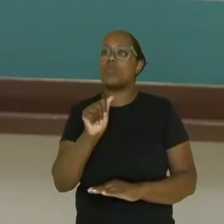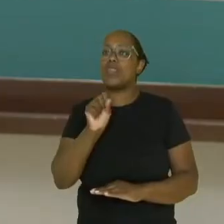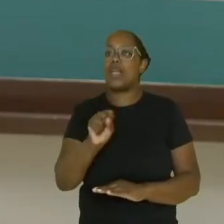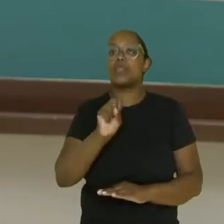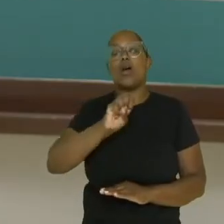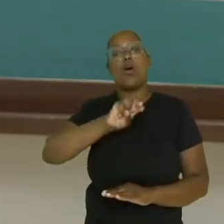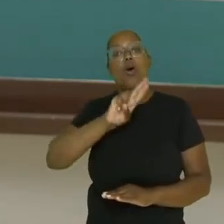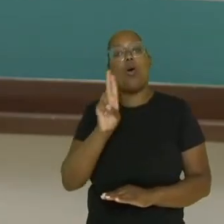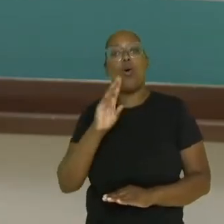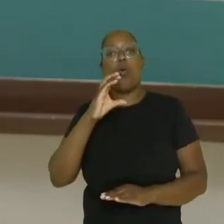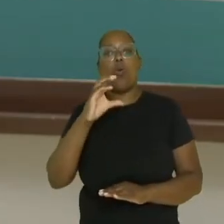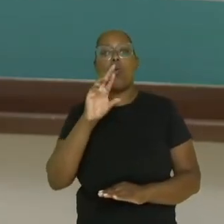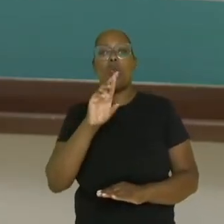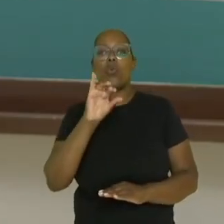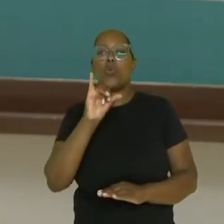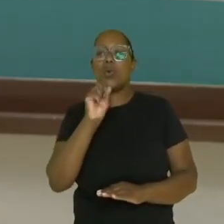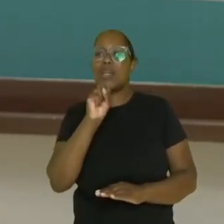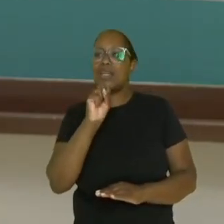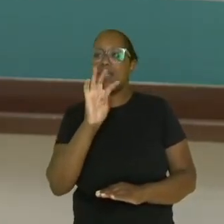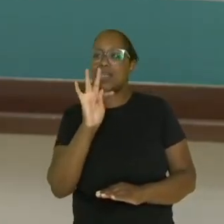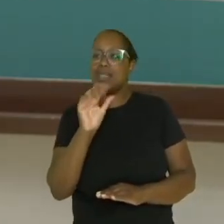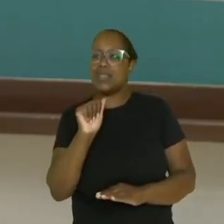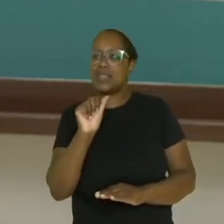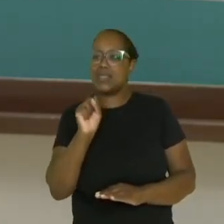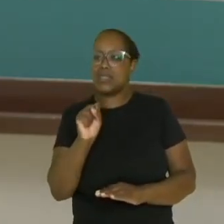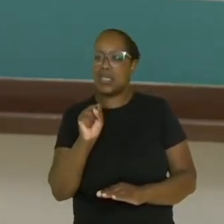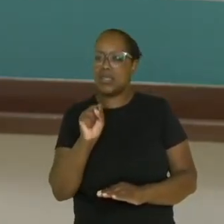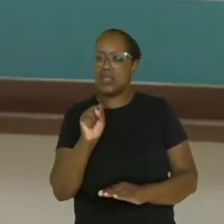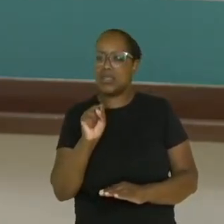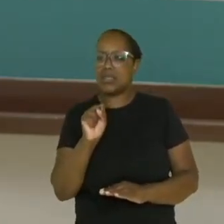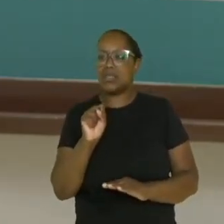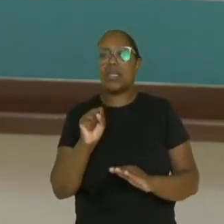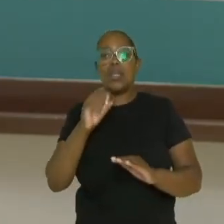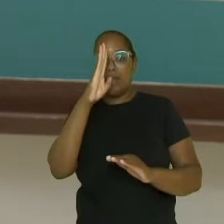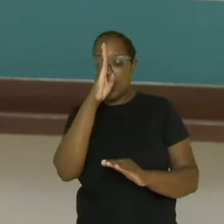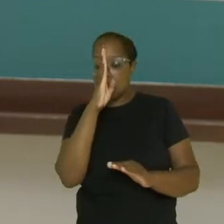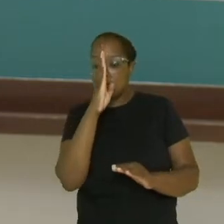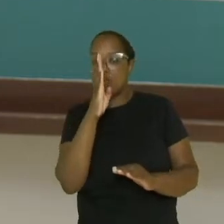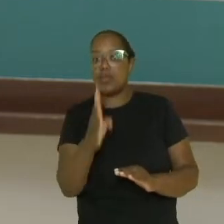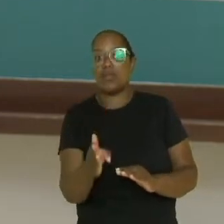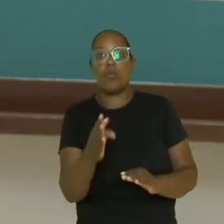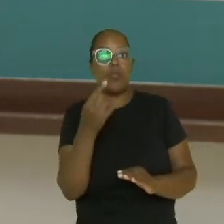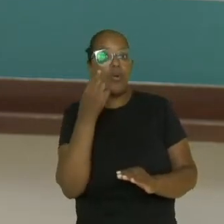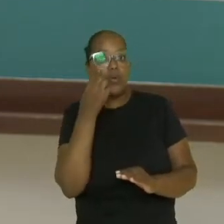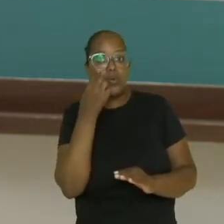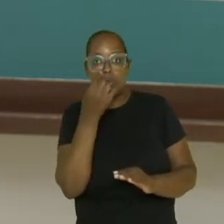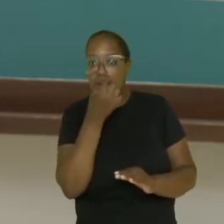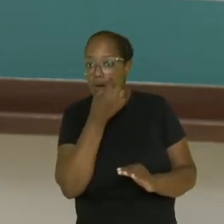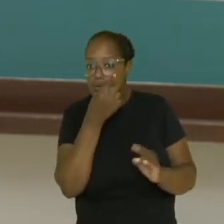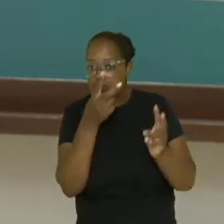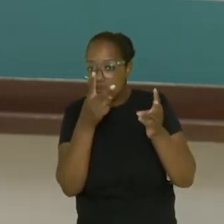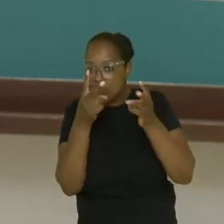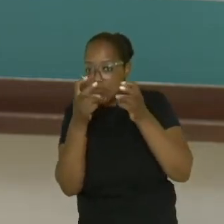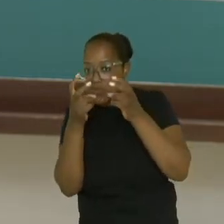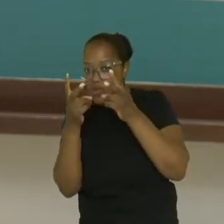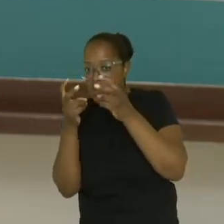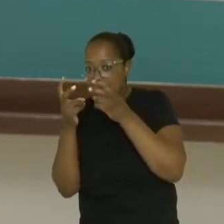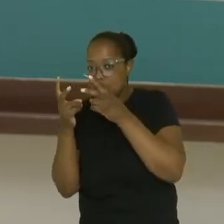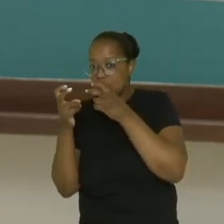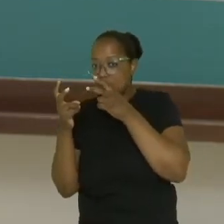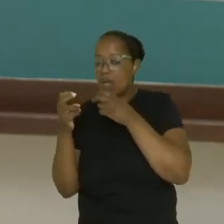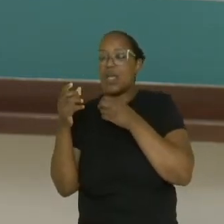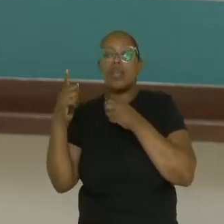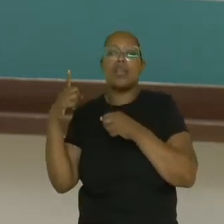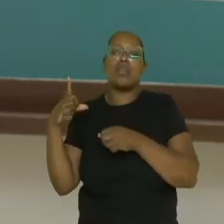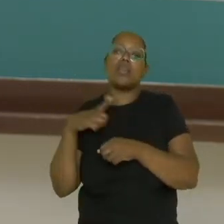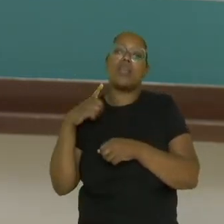que em direção ao sol, em direção aos nossos olhos, captamos e podemos ter essa